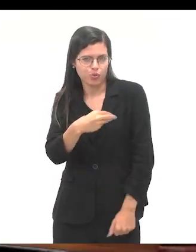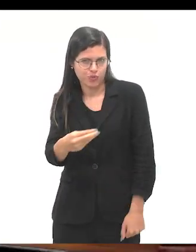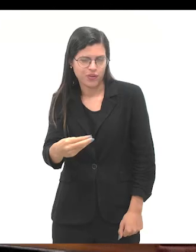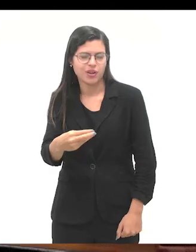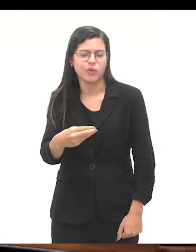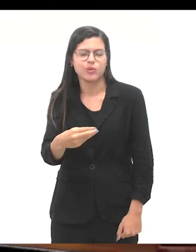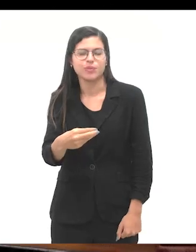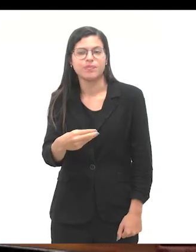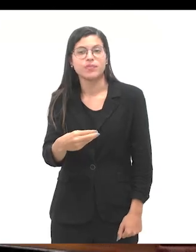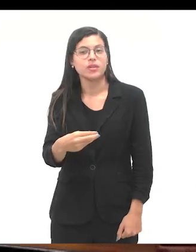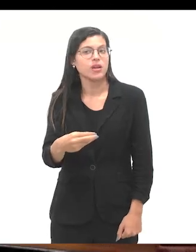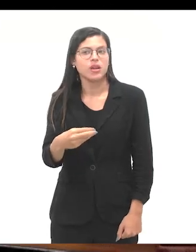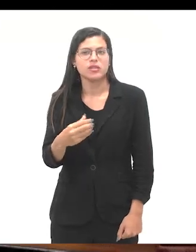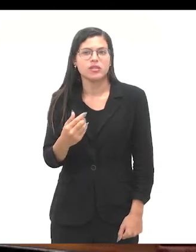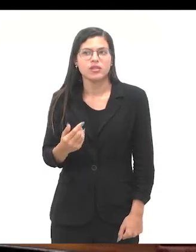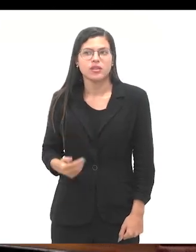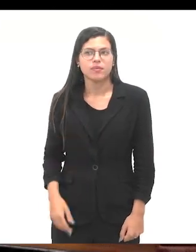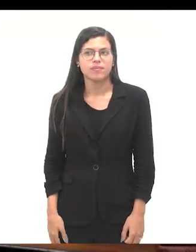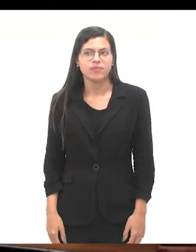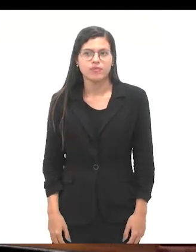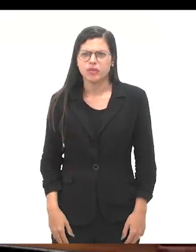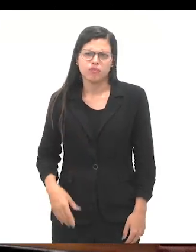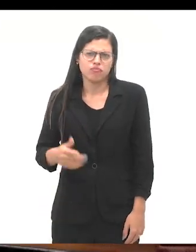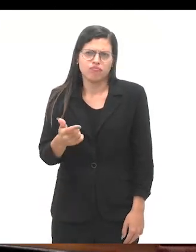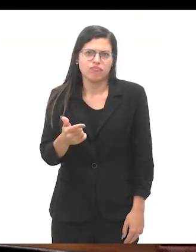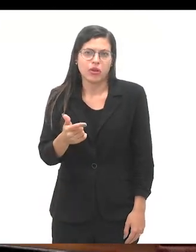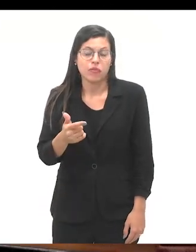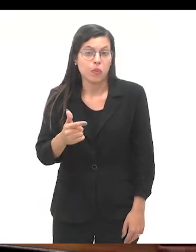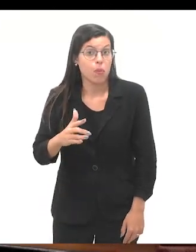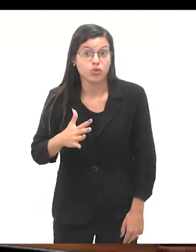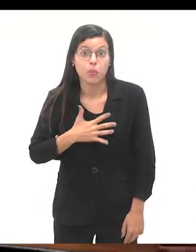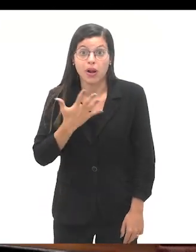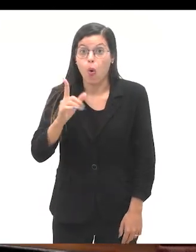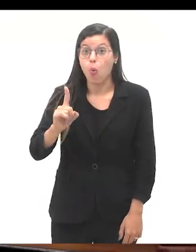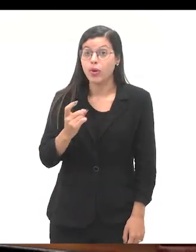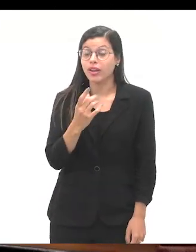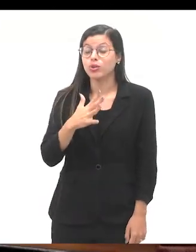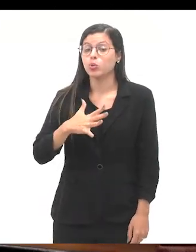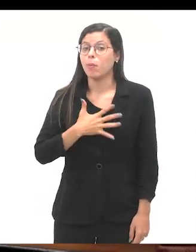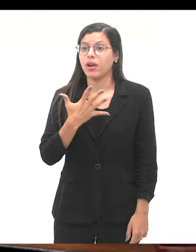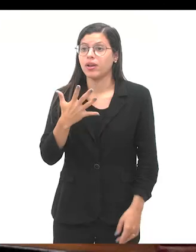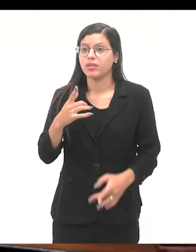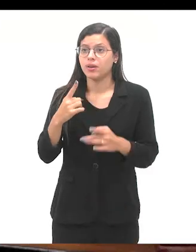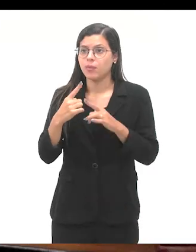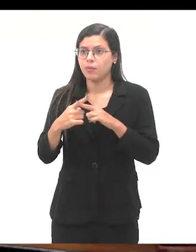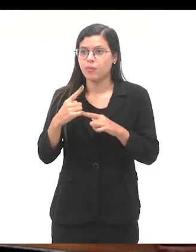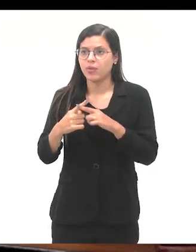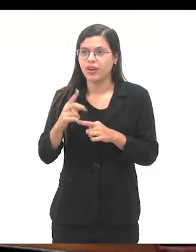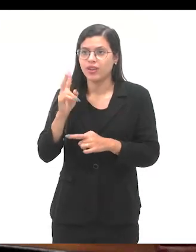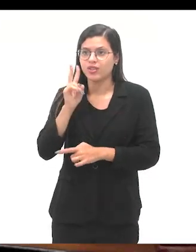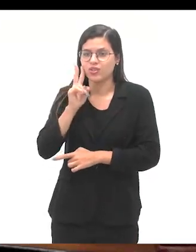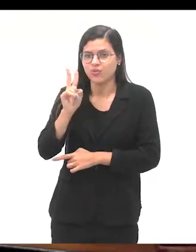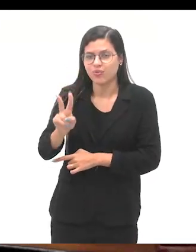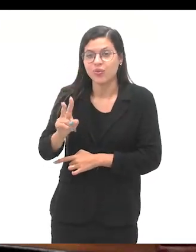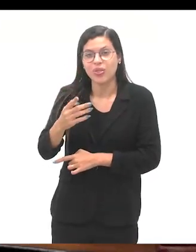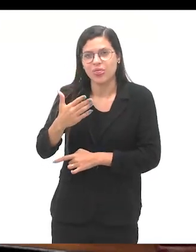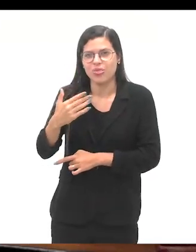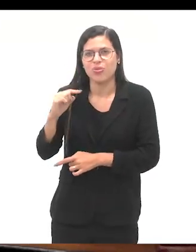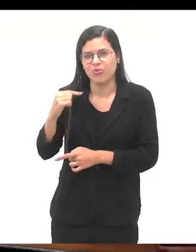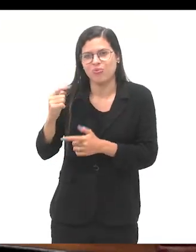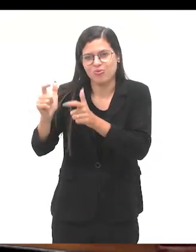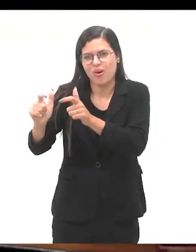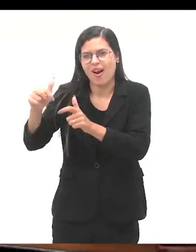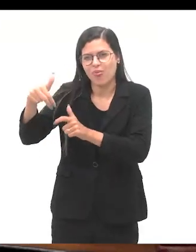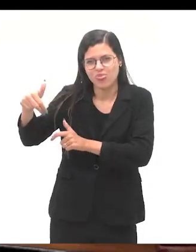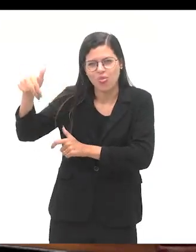que pescam, a gente não teve... A única surpresa foi porque nós vemos um peixe que é da nossa região, que eu sou do Nordeste,